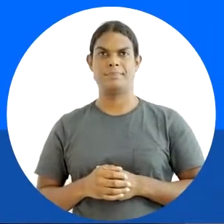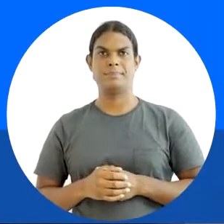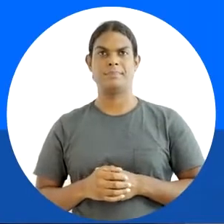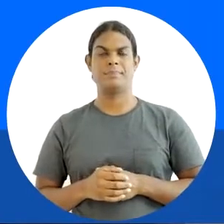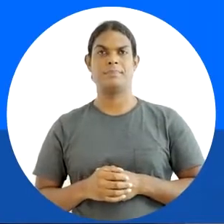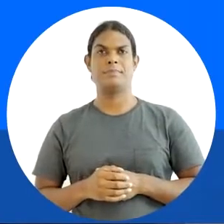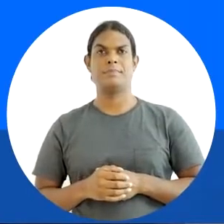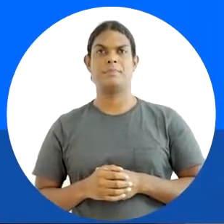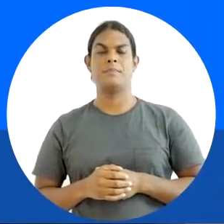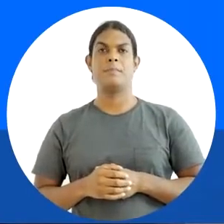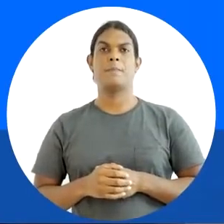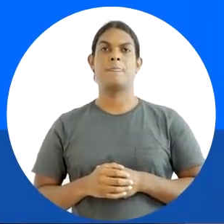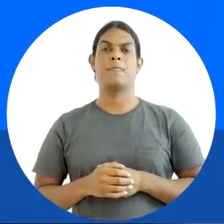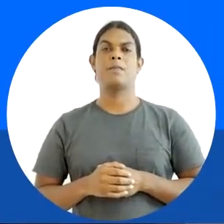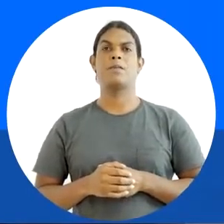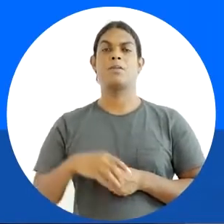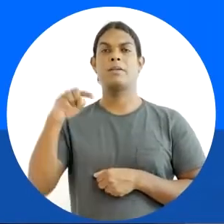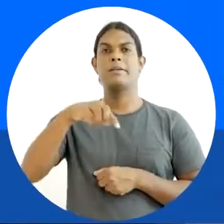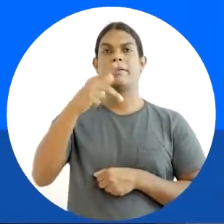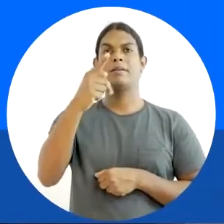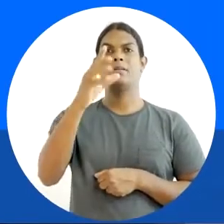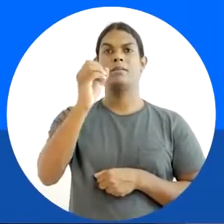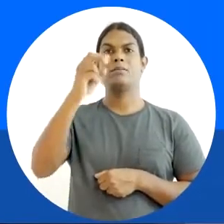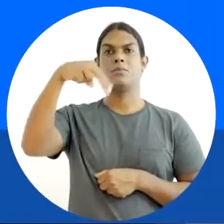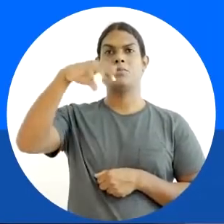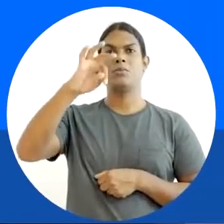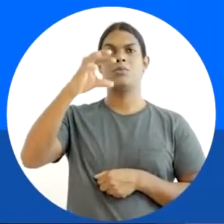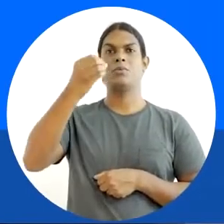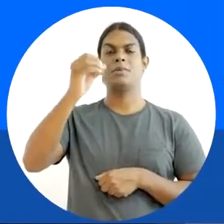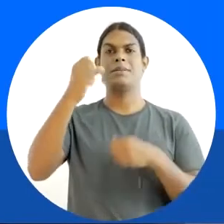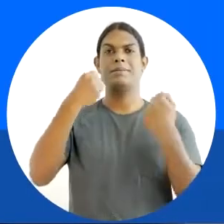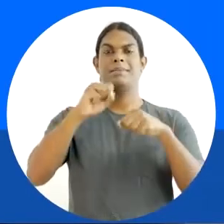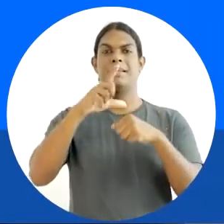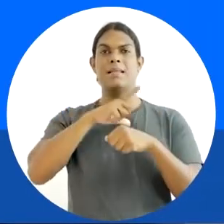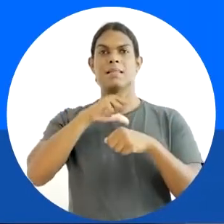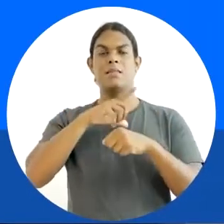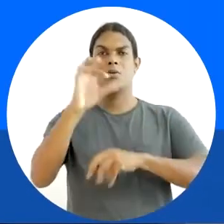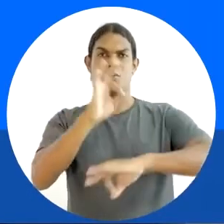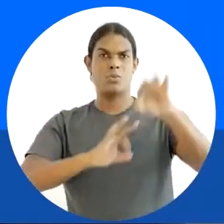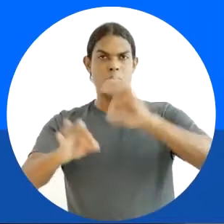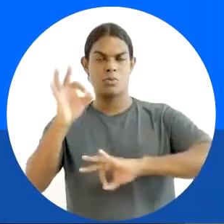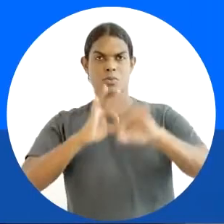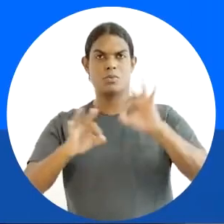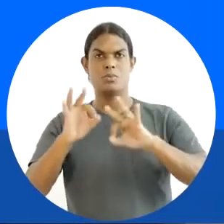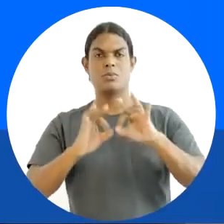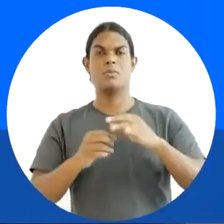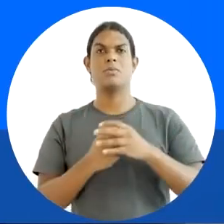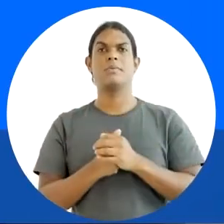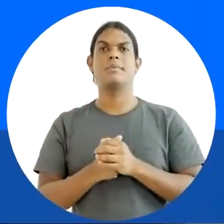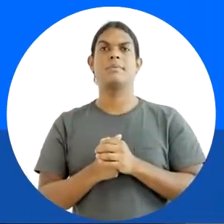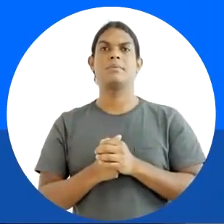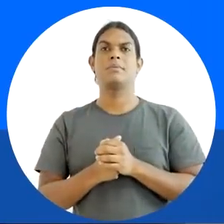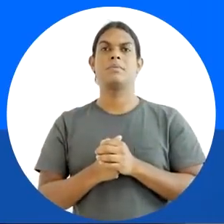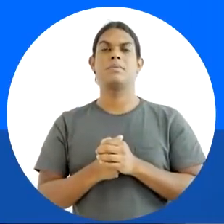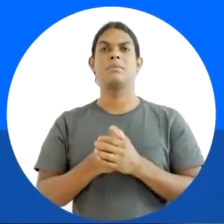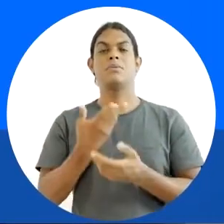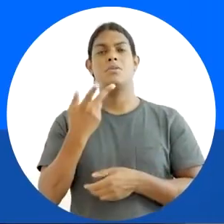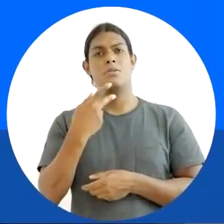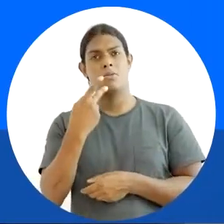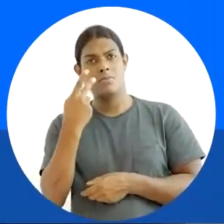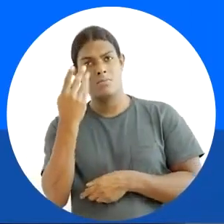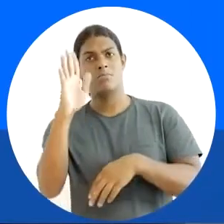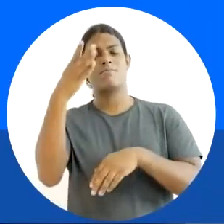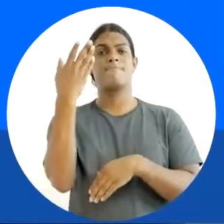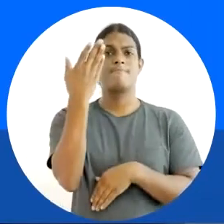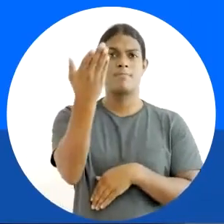de autor, é preciso que haja um controle de autoridade. Nós, profissionais de informação, precisamos seguir